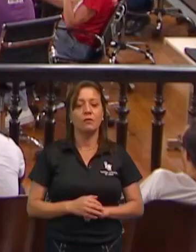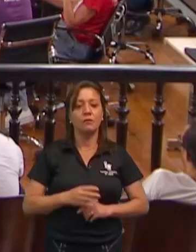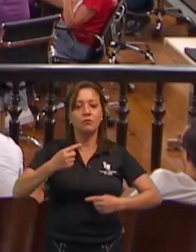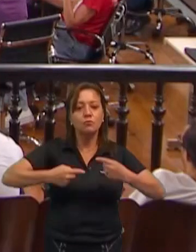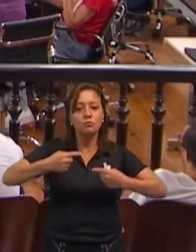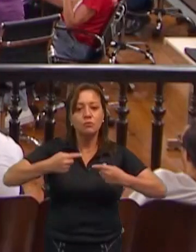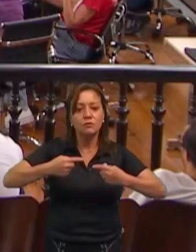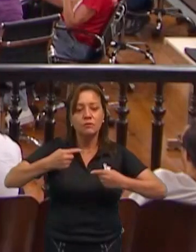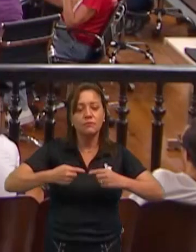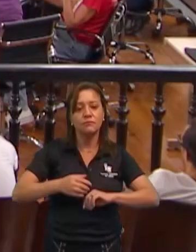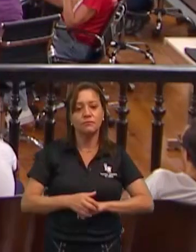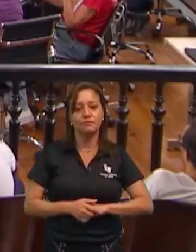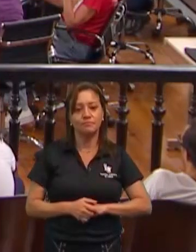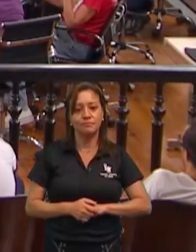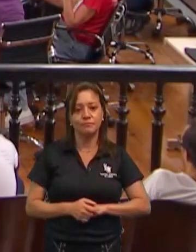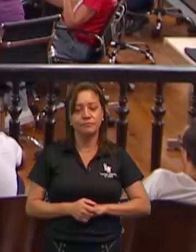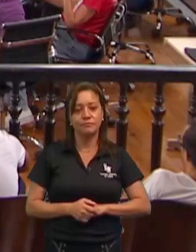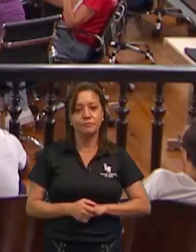discussão.